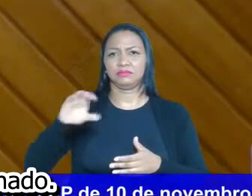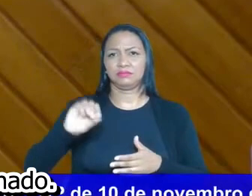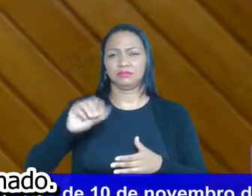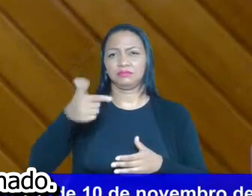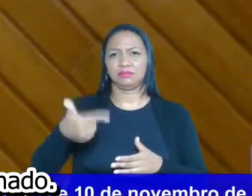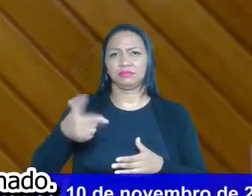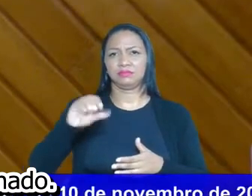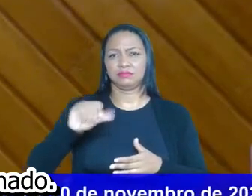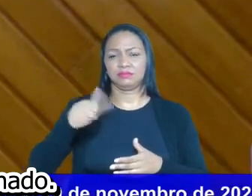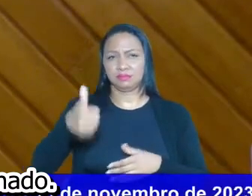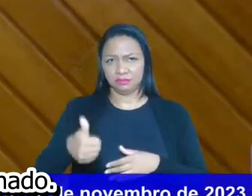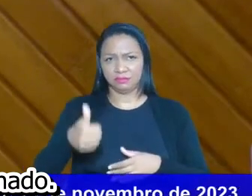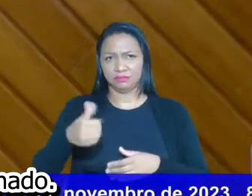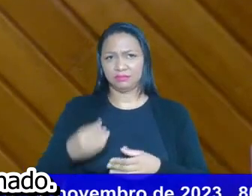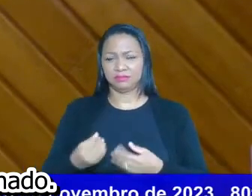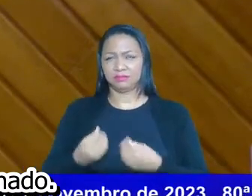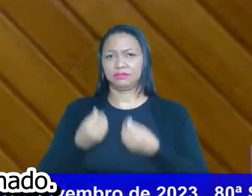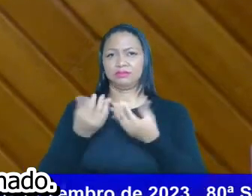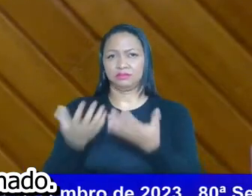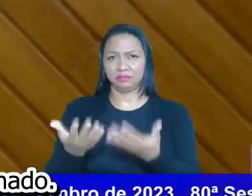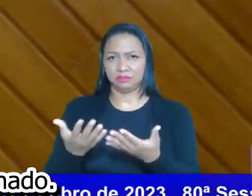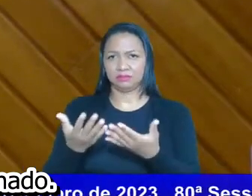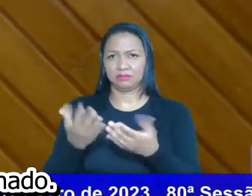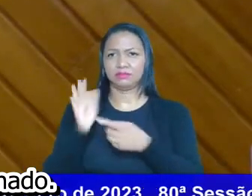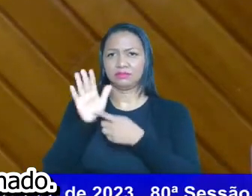511.0201, apresentou